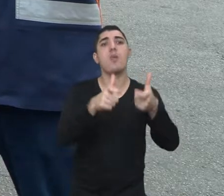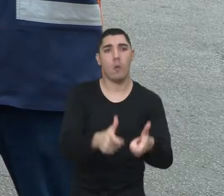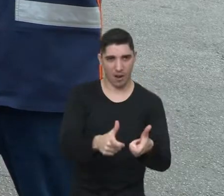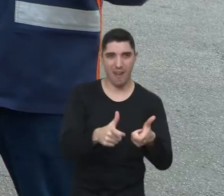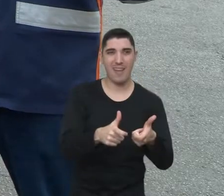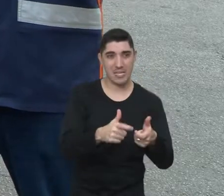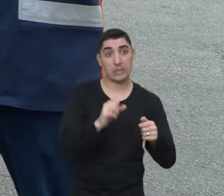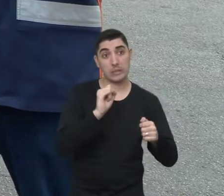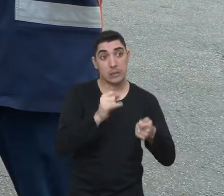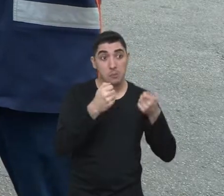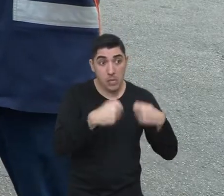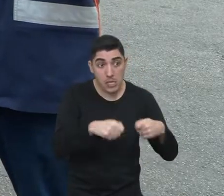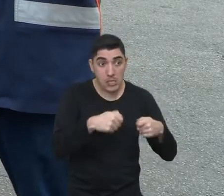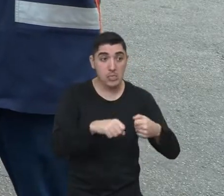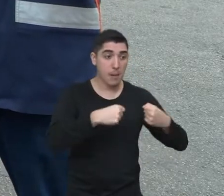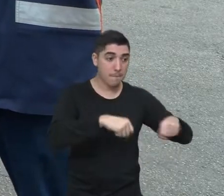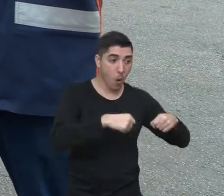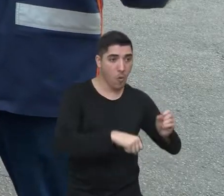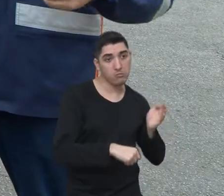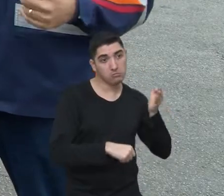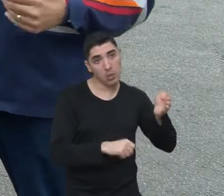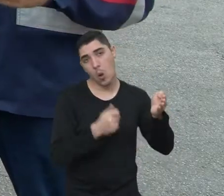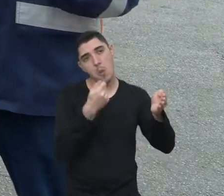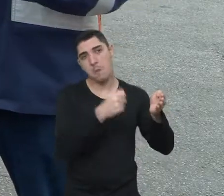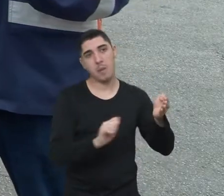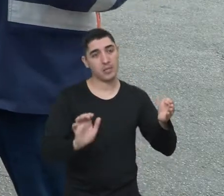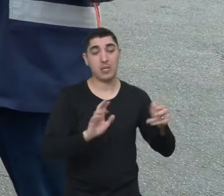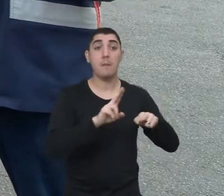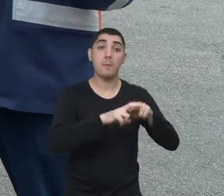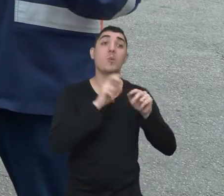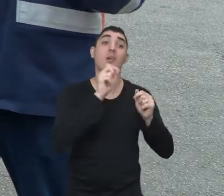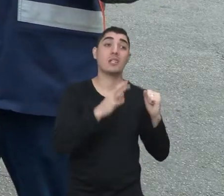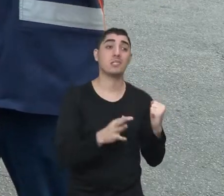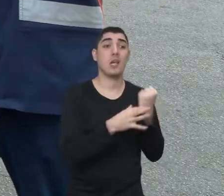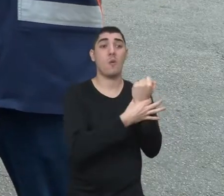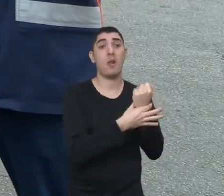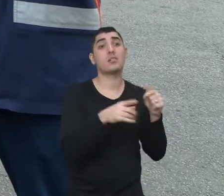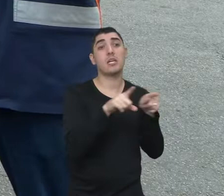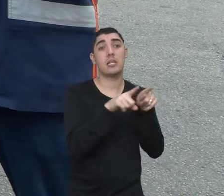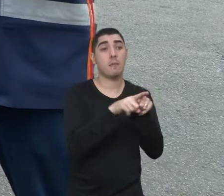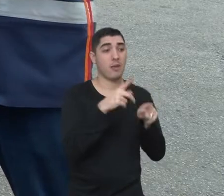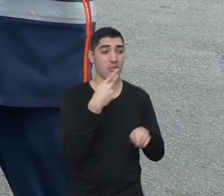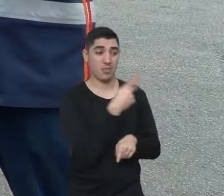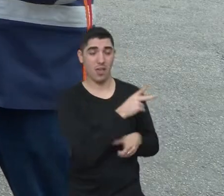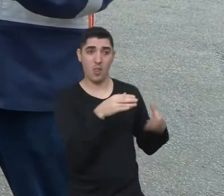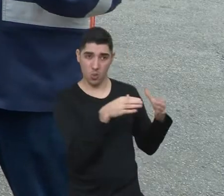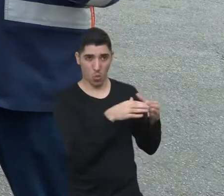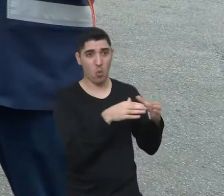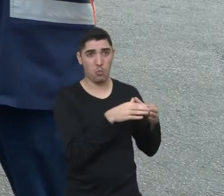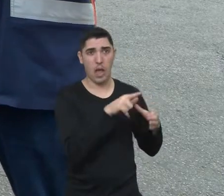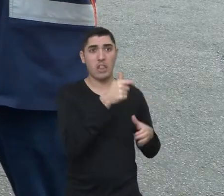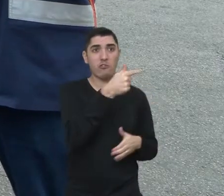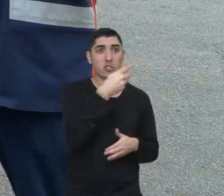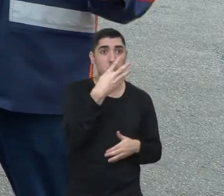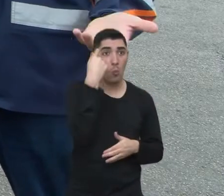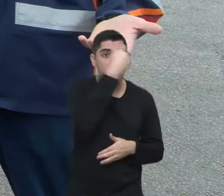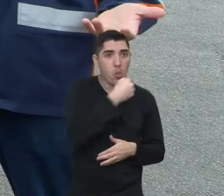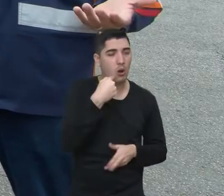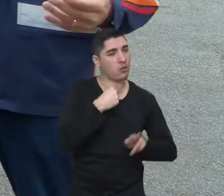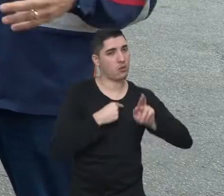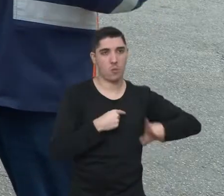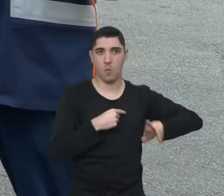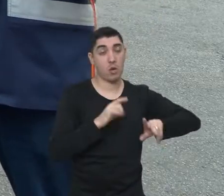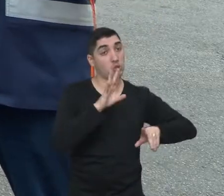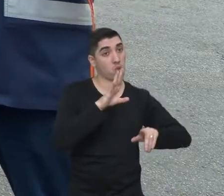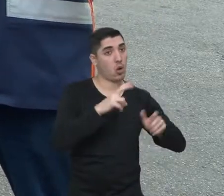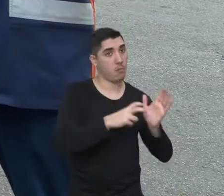situação, cenário, se deve ou não enviar a viatura de motolância. Até para a segurança das equipes, elas não funcionam 24